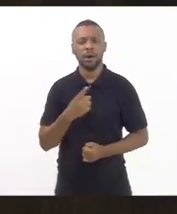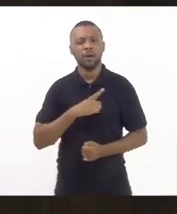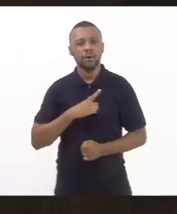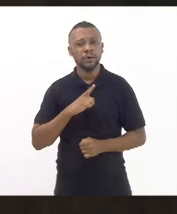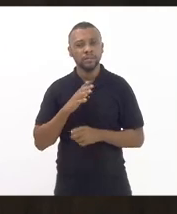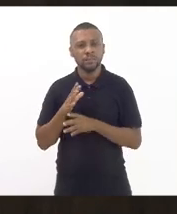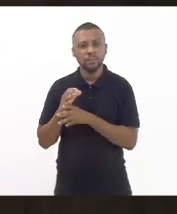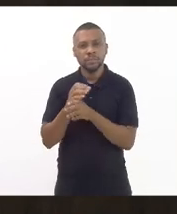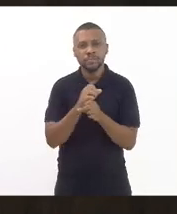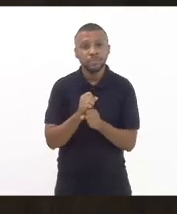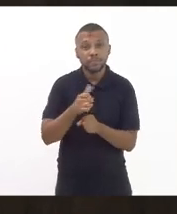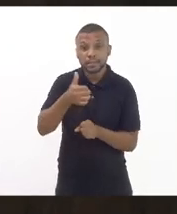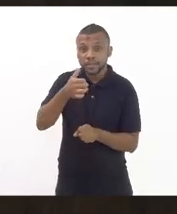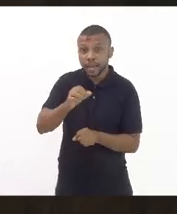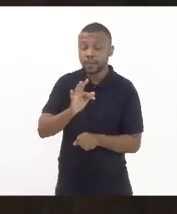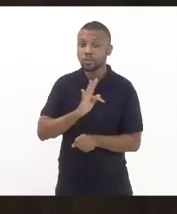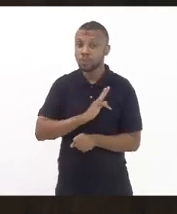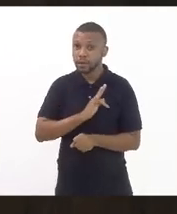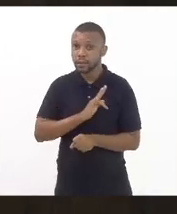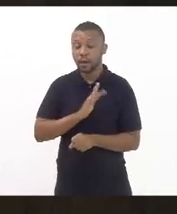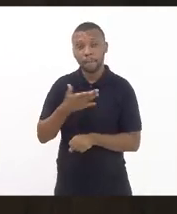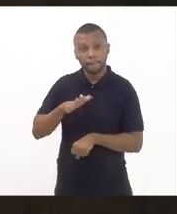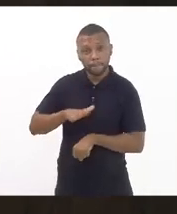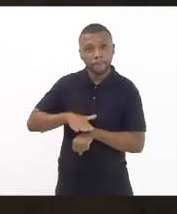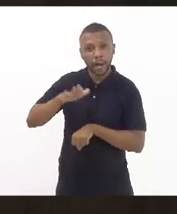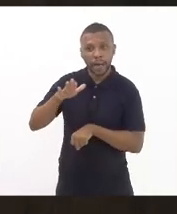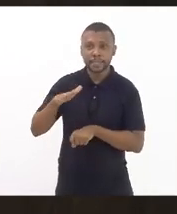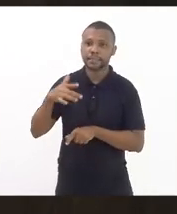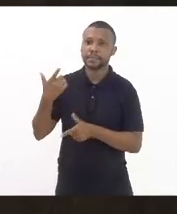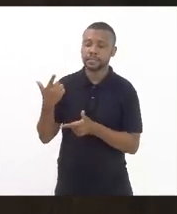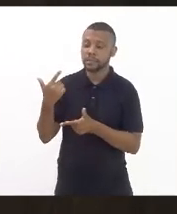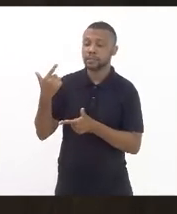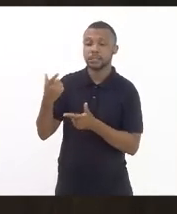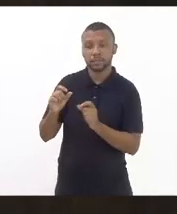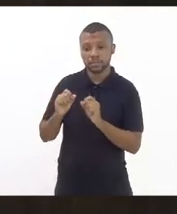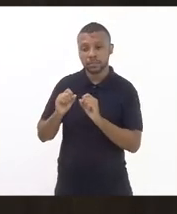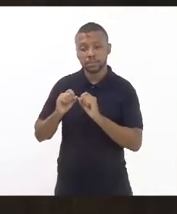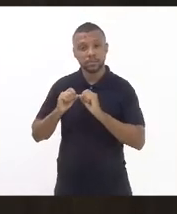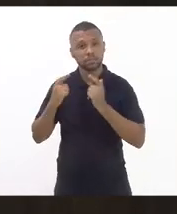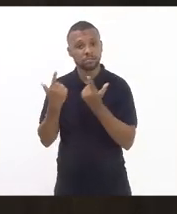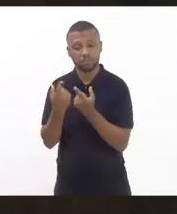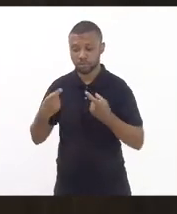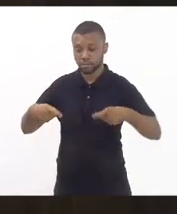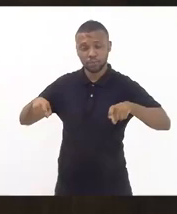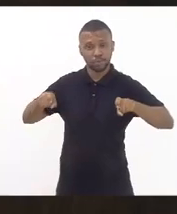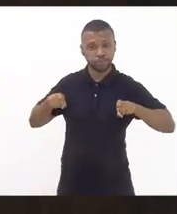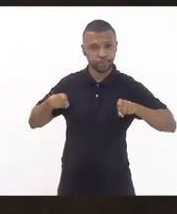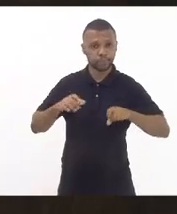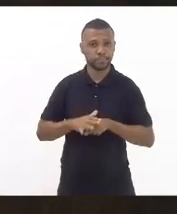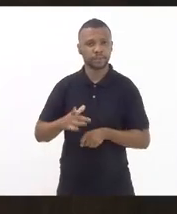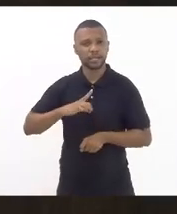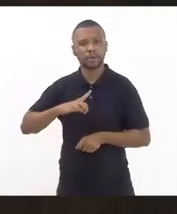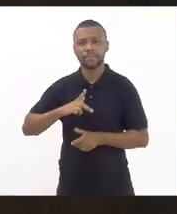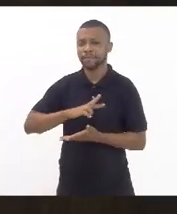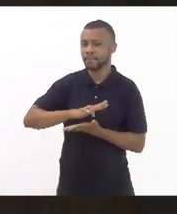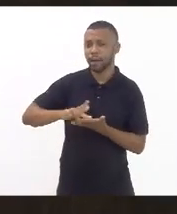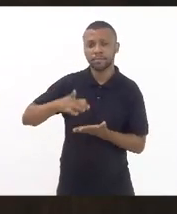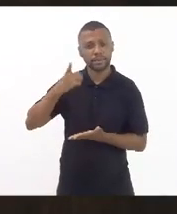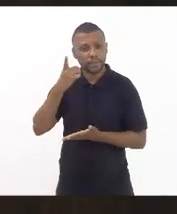de 10 policiais que exercem o mandato. Nós temos aqui vários